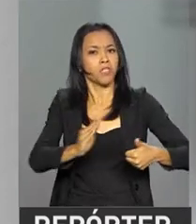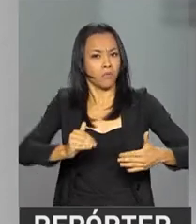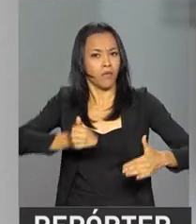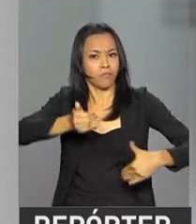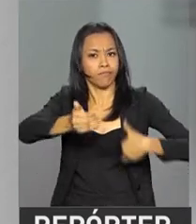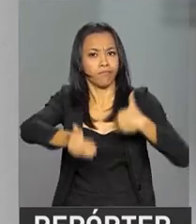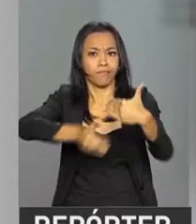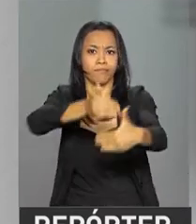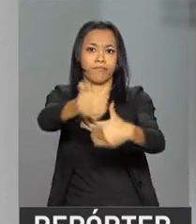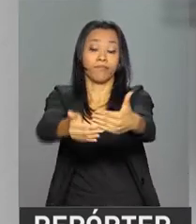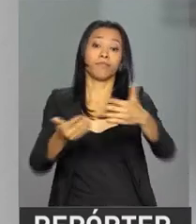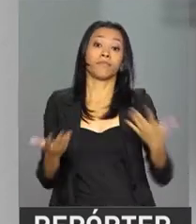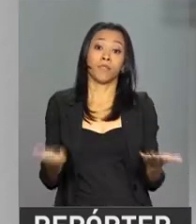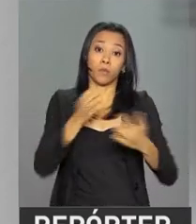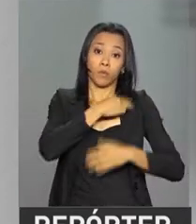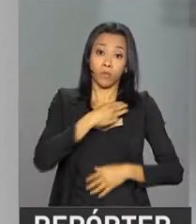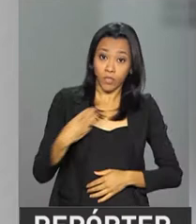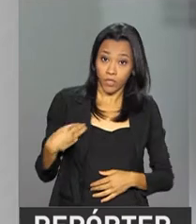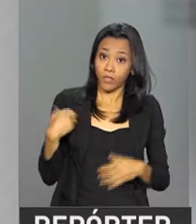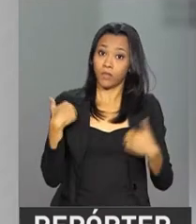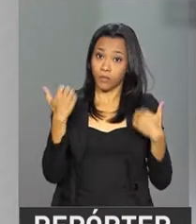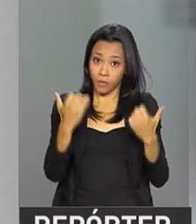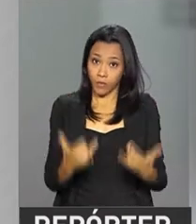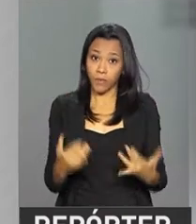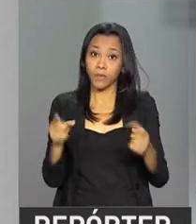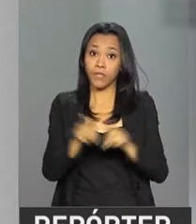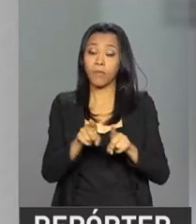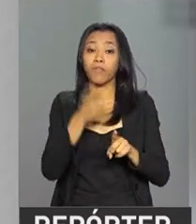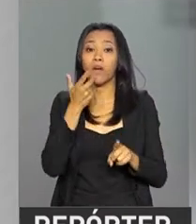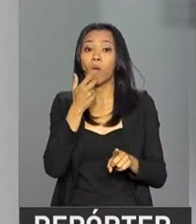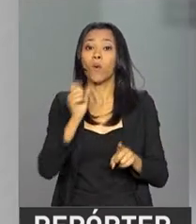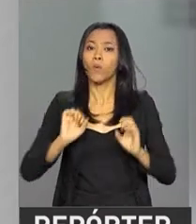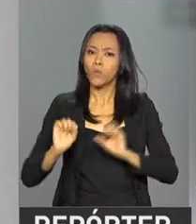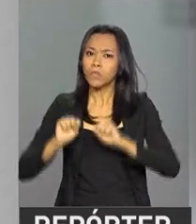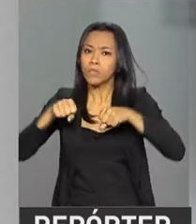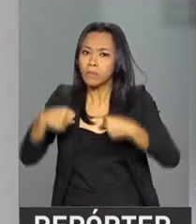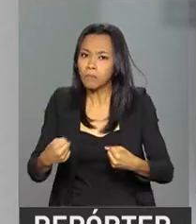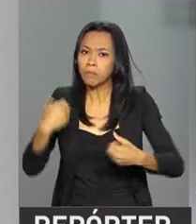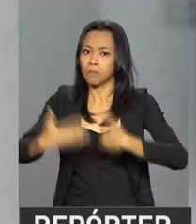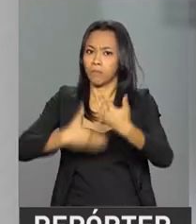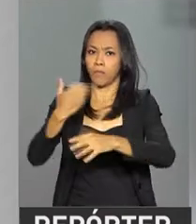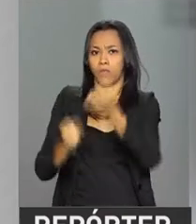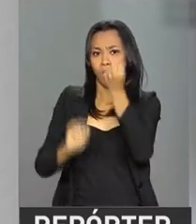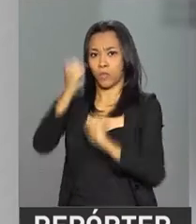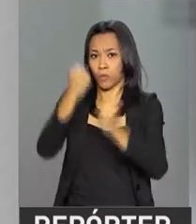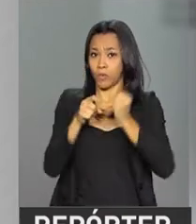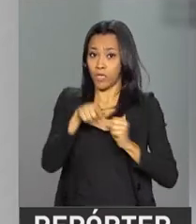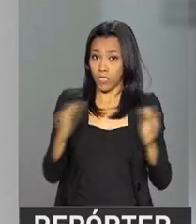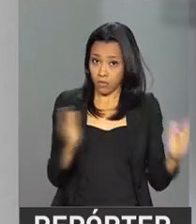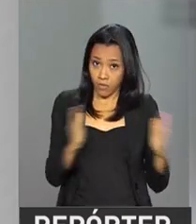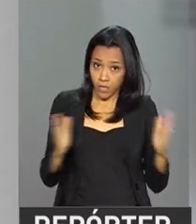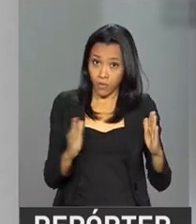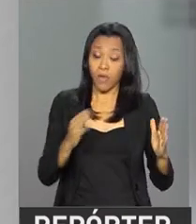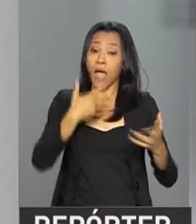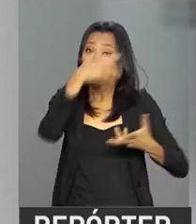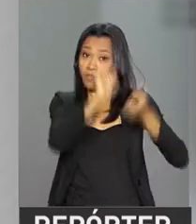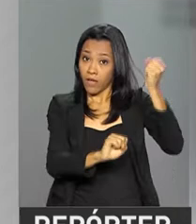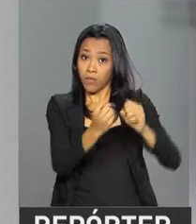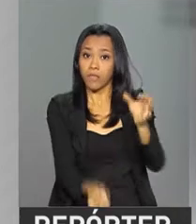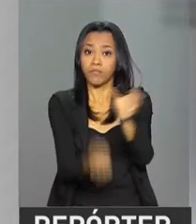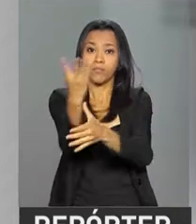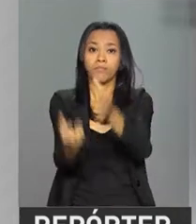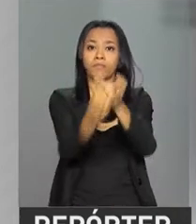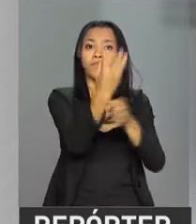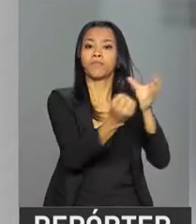crescimento para o ministro da fazenda é importante destacar o desempenho da indústria no período pois a produção das fábricas instaladas no país